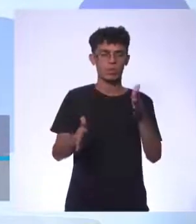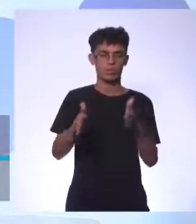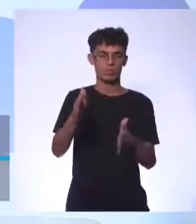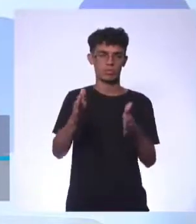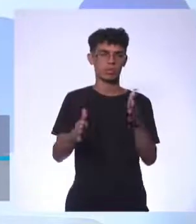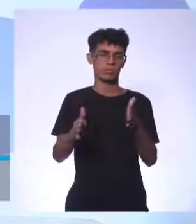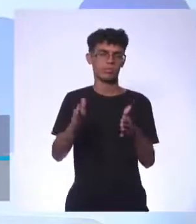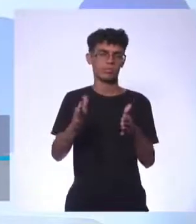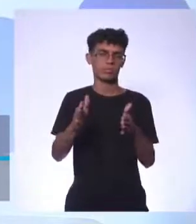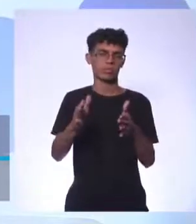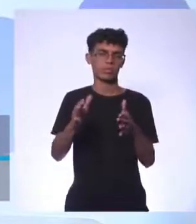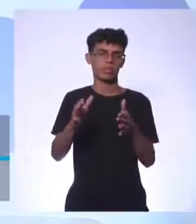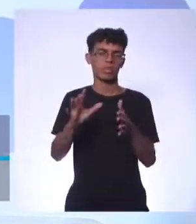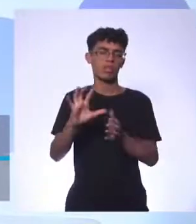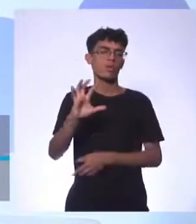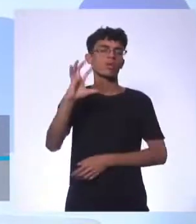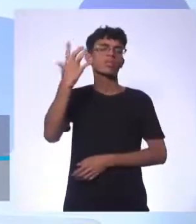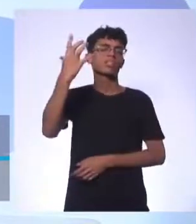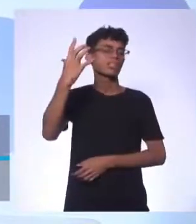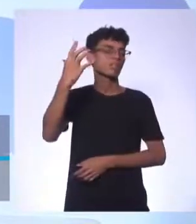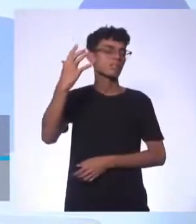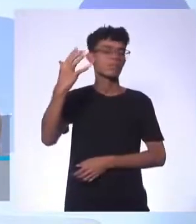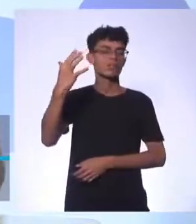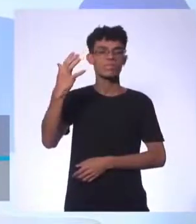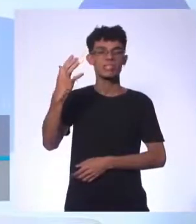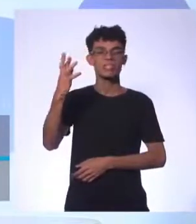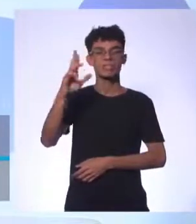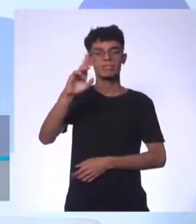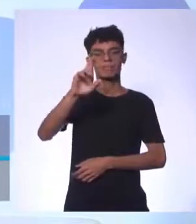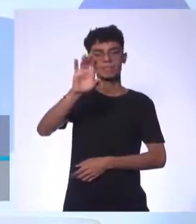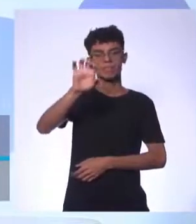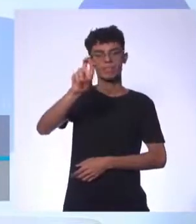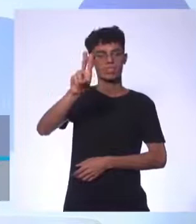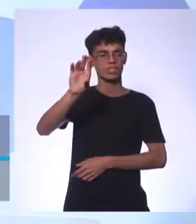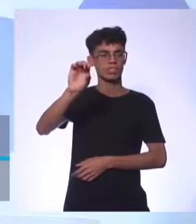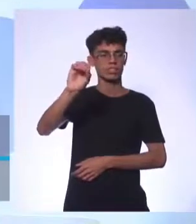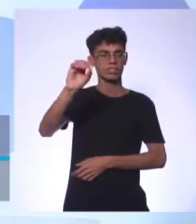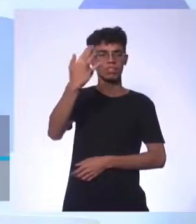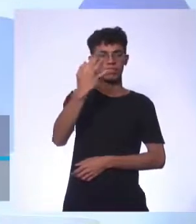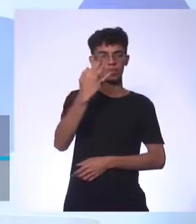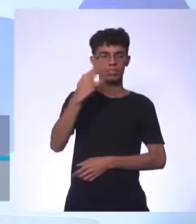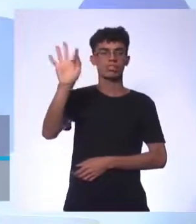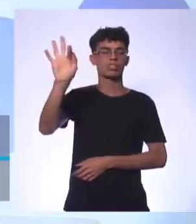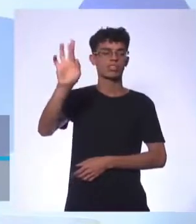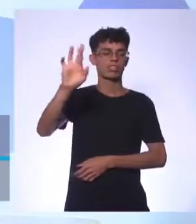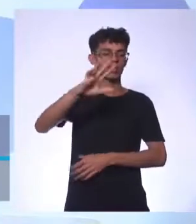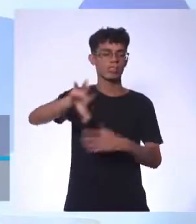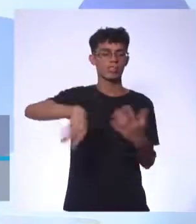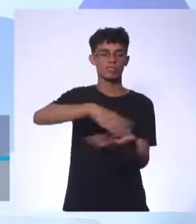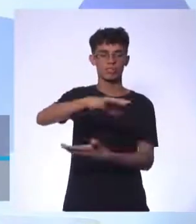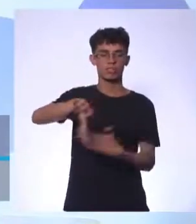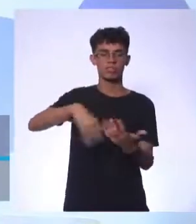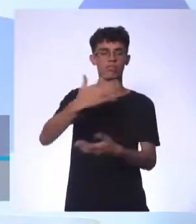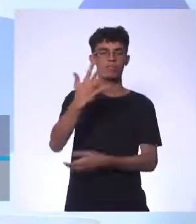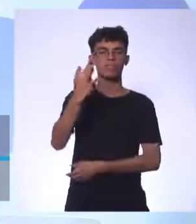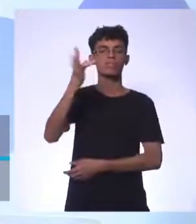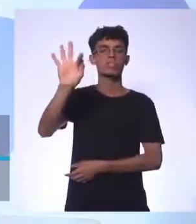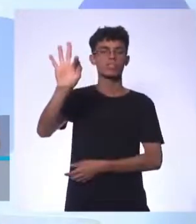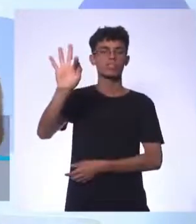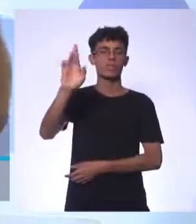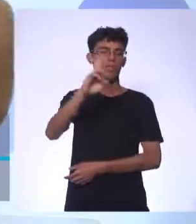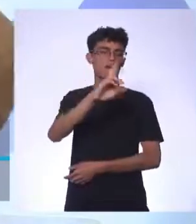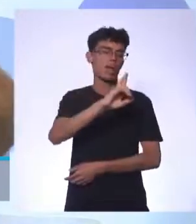está explodindo a Revolução Francesa lá na França, né? A Bastilha está caindo. Então, a força